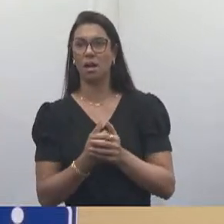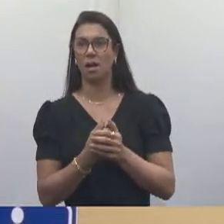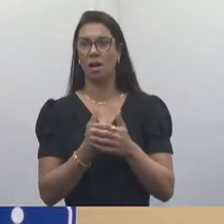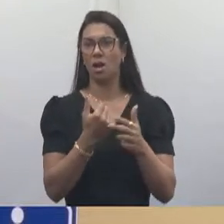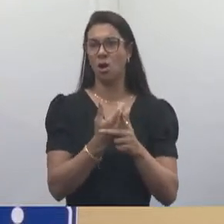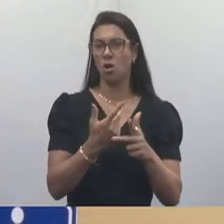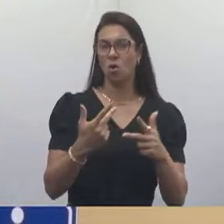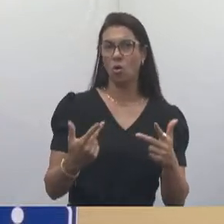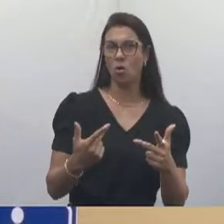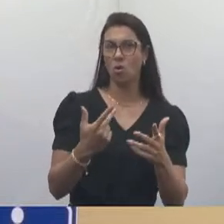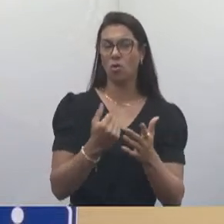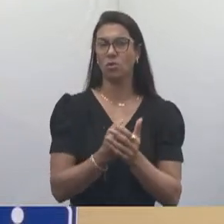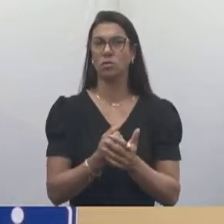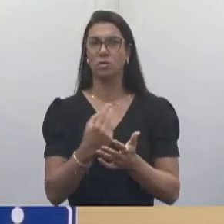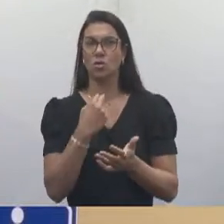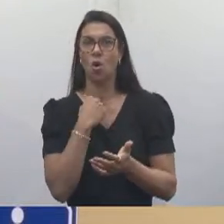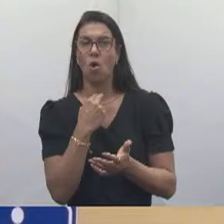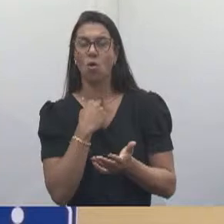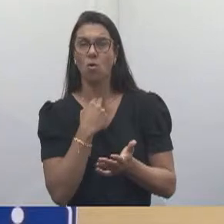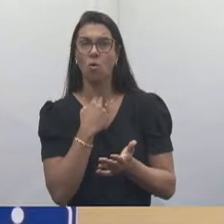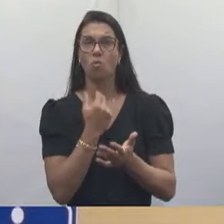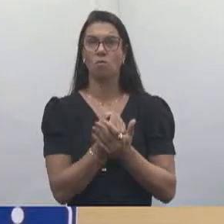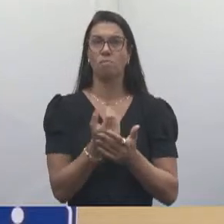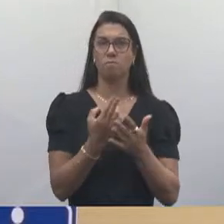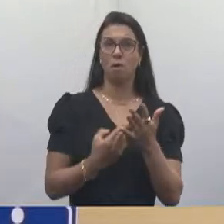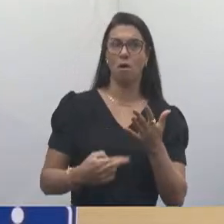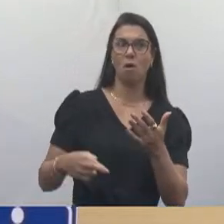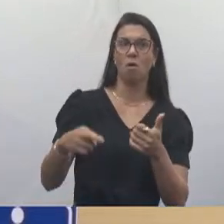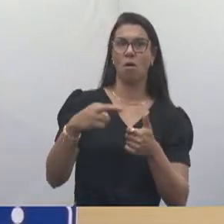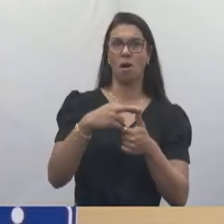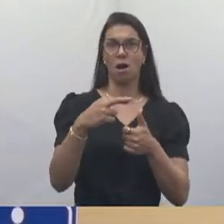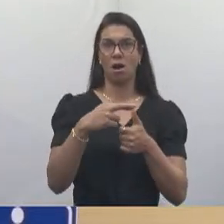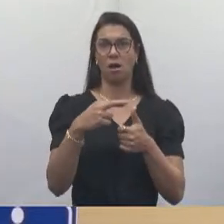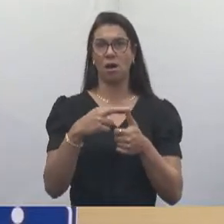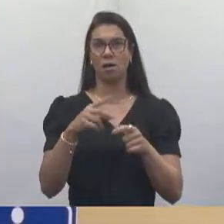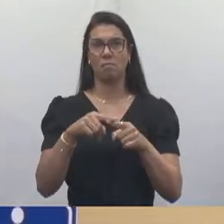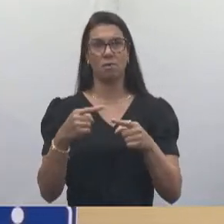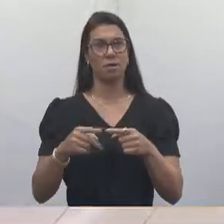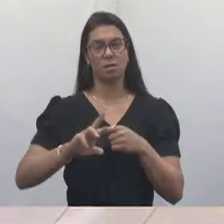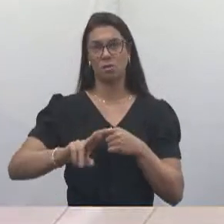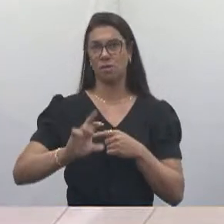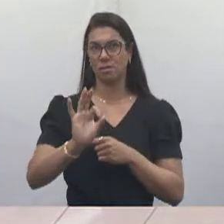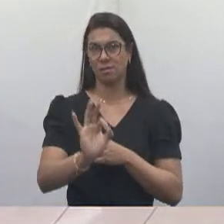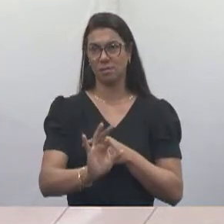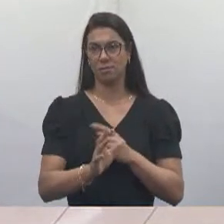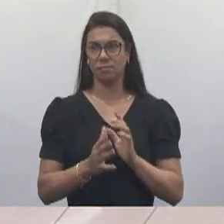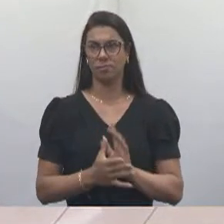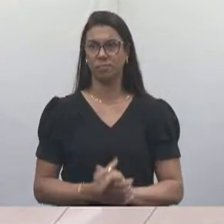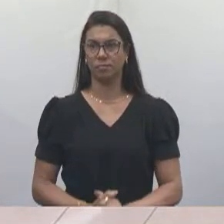pessoas que ocupam cargo e comissão pode até parecer legal, mas não é moral.